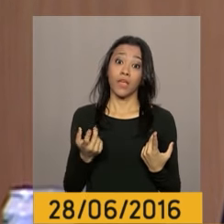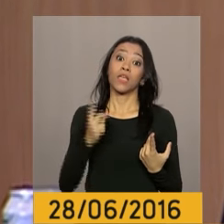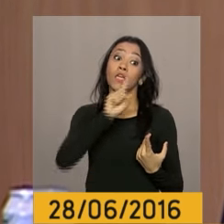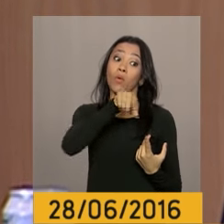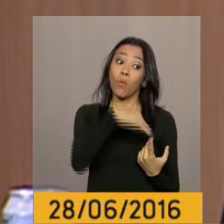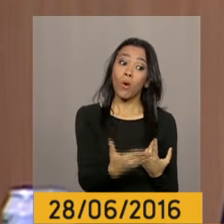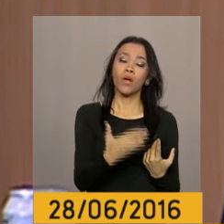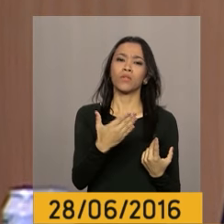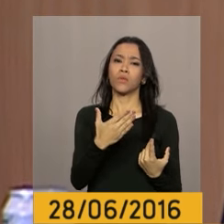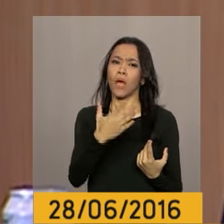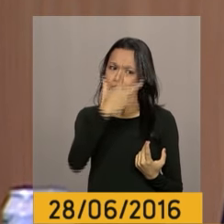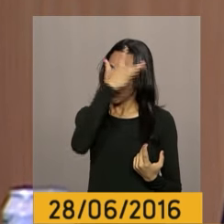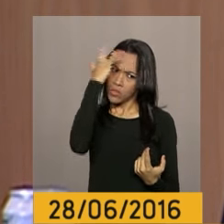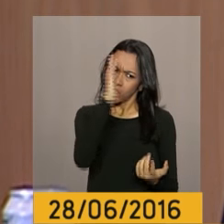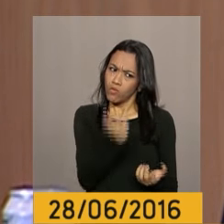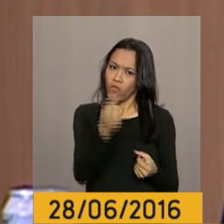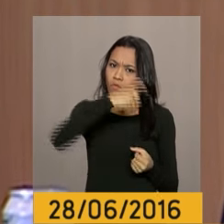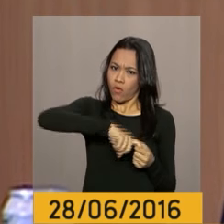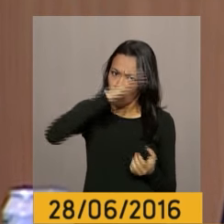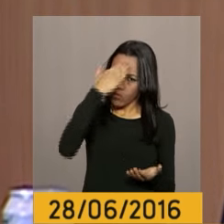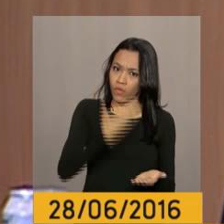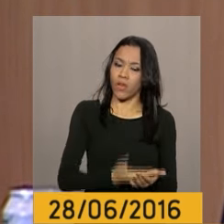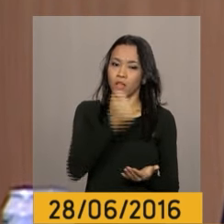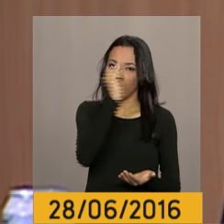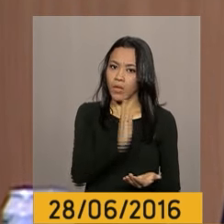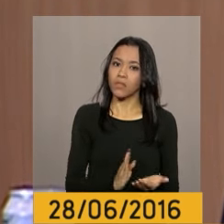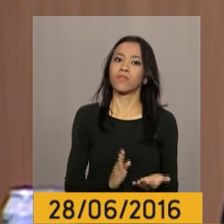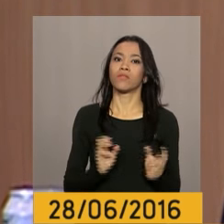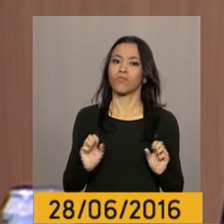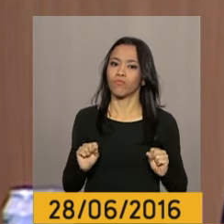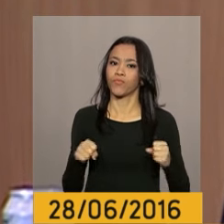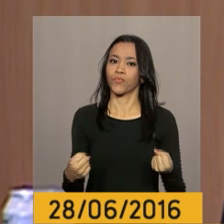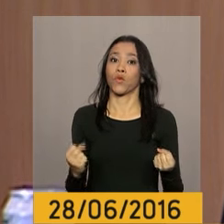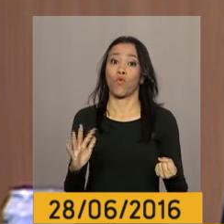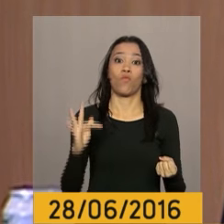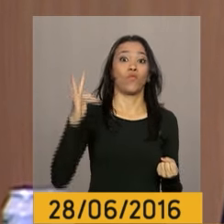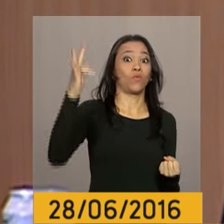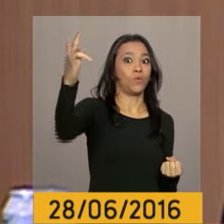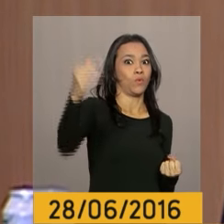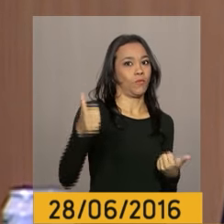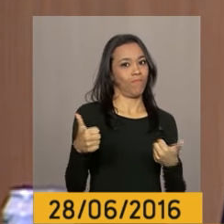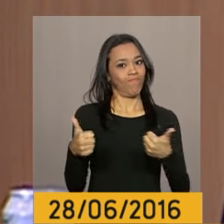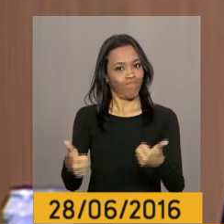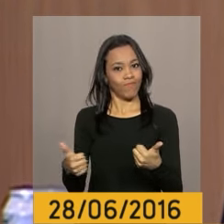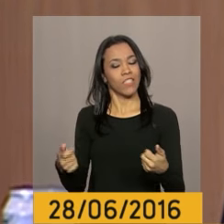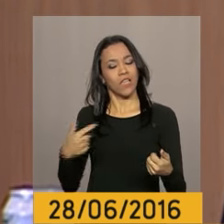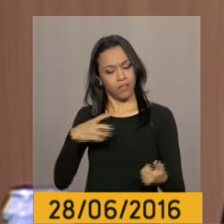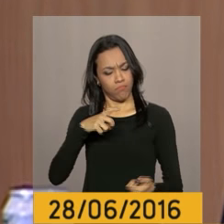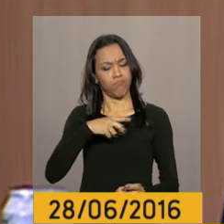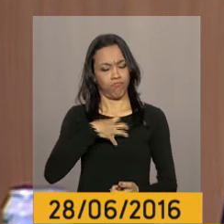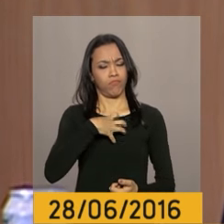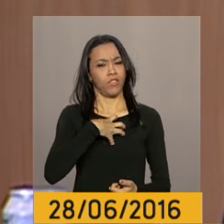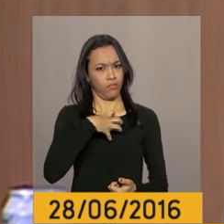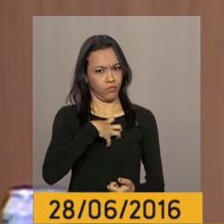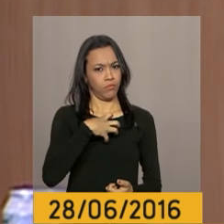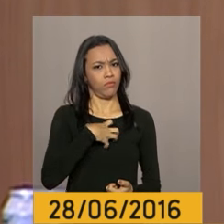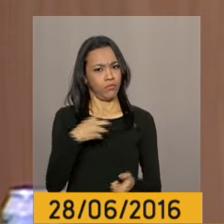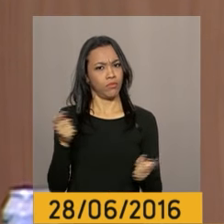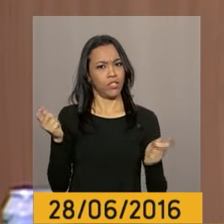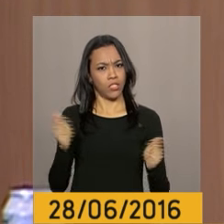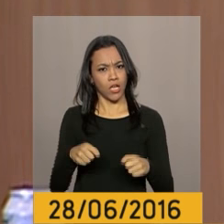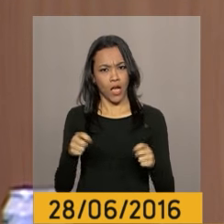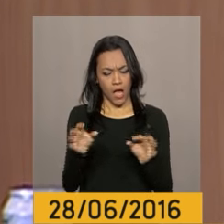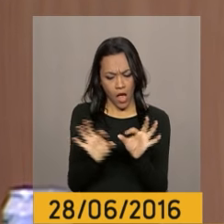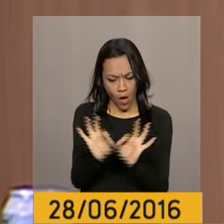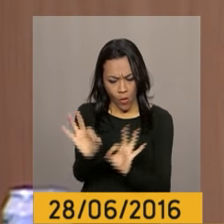caia, o risco para o país diminua e a confiança no futuro volte, tenho convicção que as projeções de